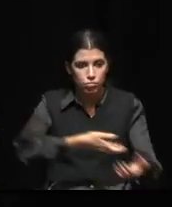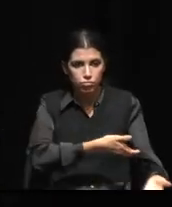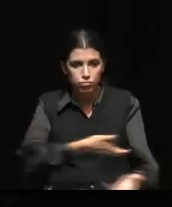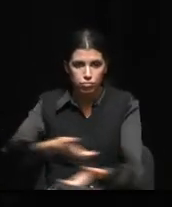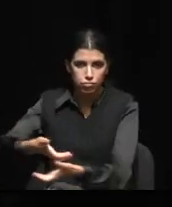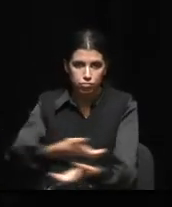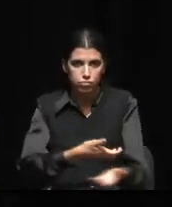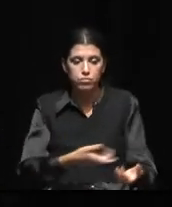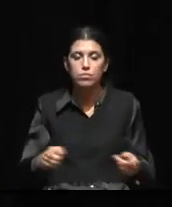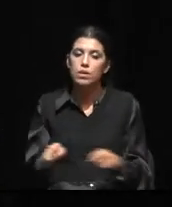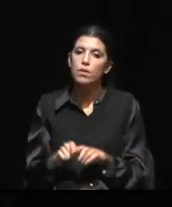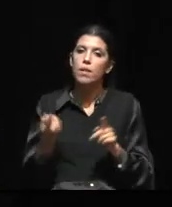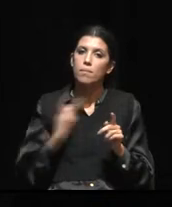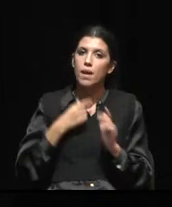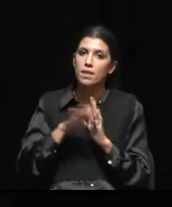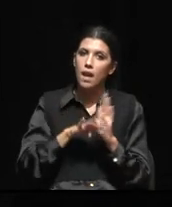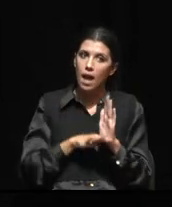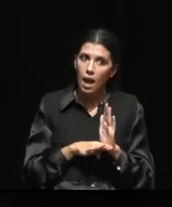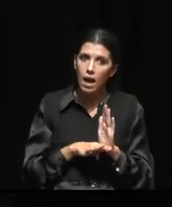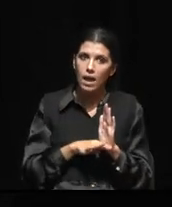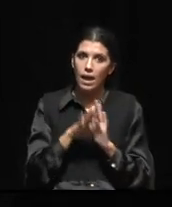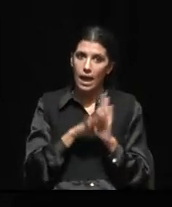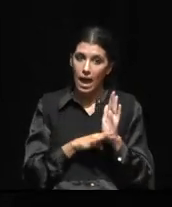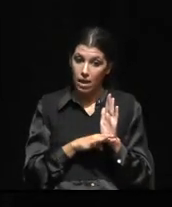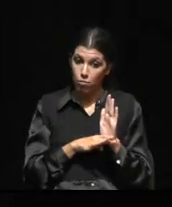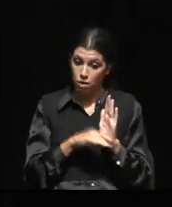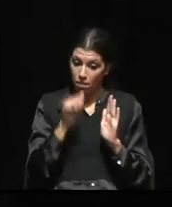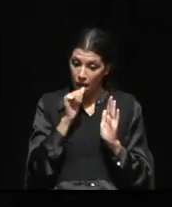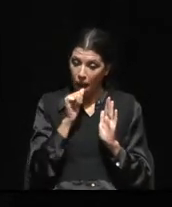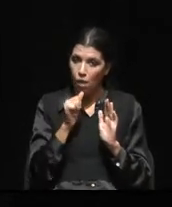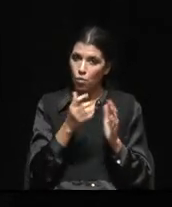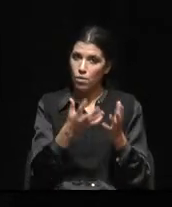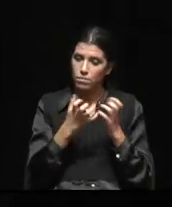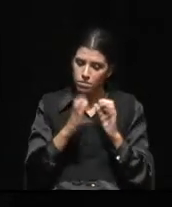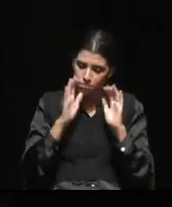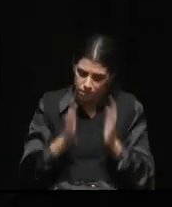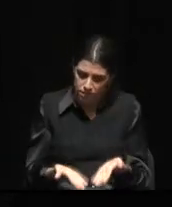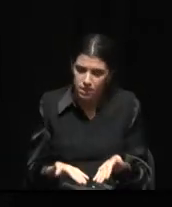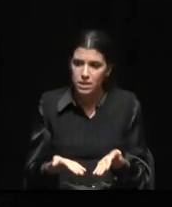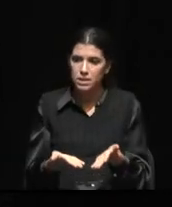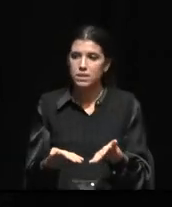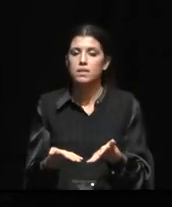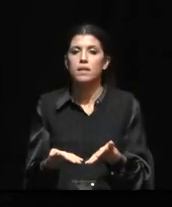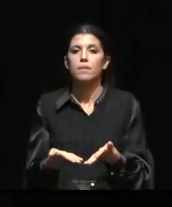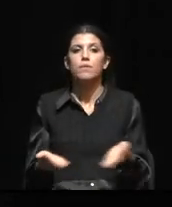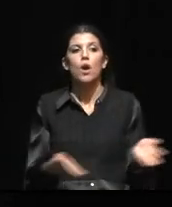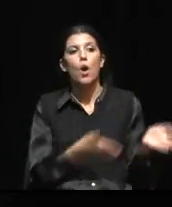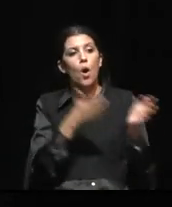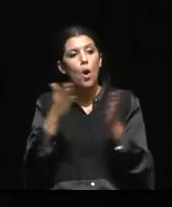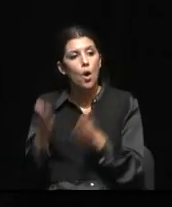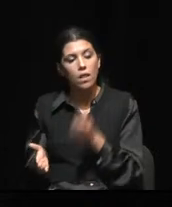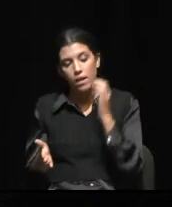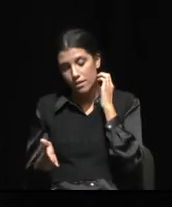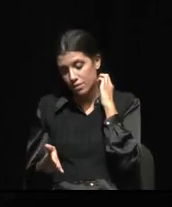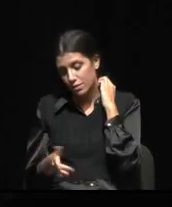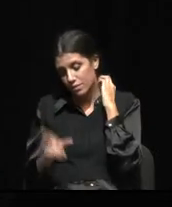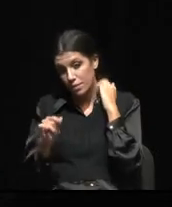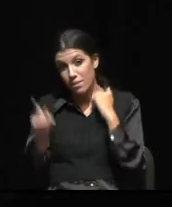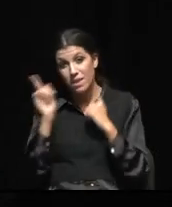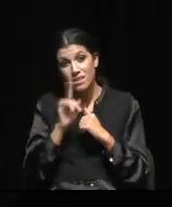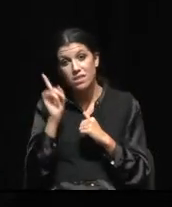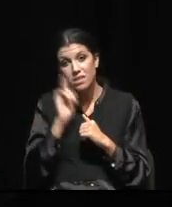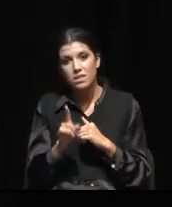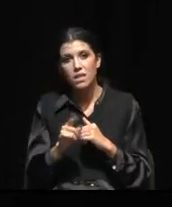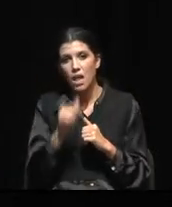de reforçar os programas de eficiência hídrica deste tipo que reduzem efetivamente o consumo de água potável é também essencial a